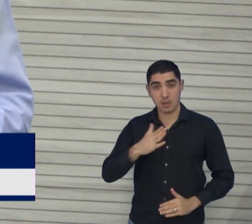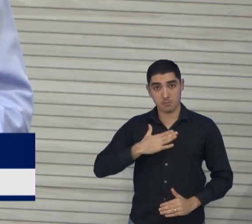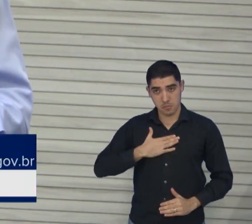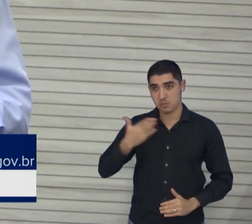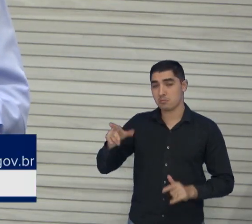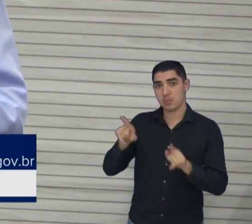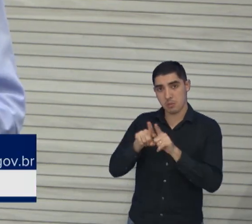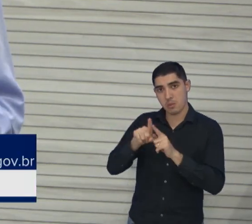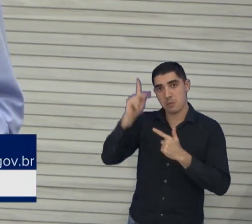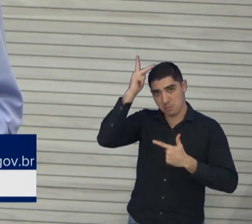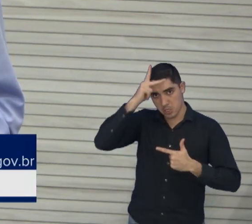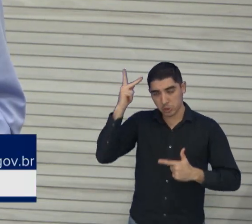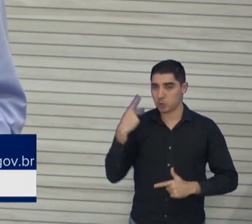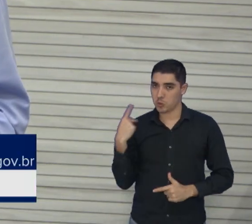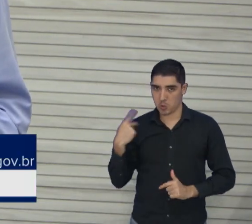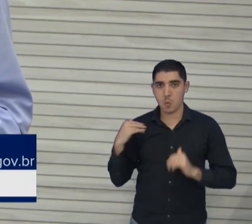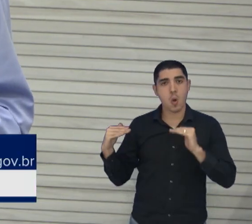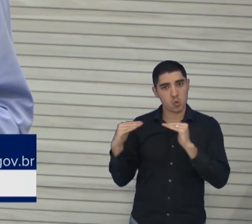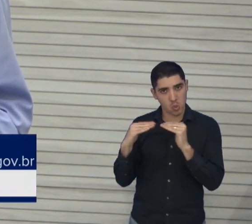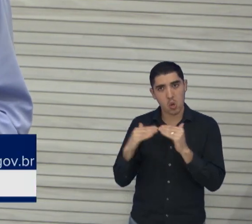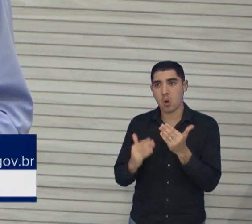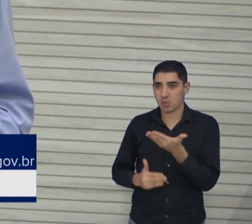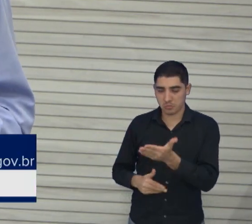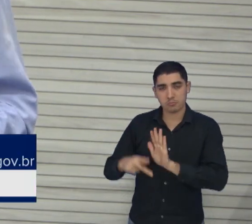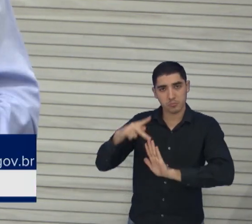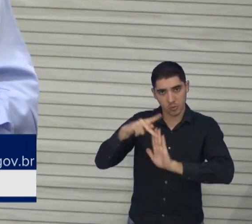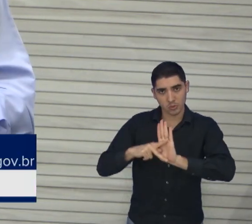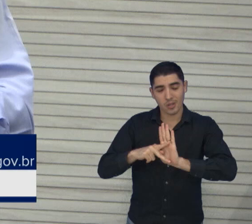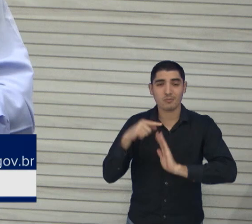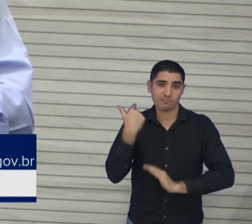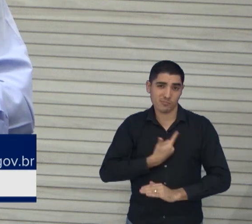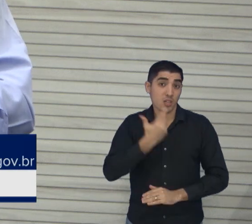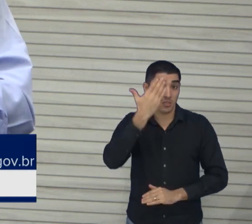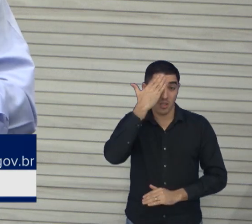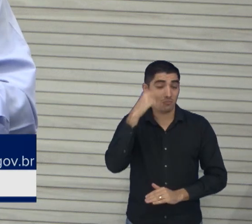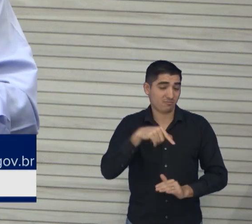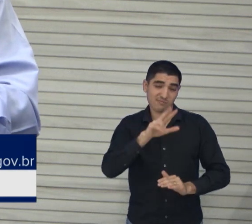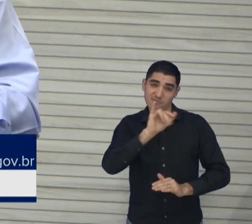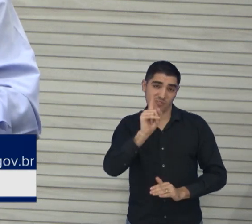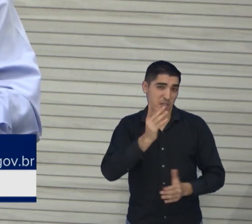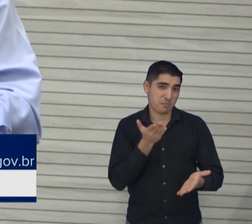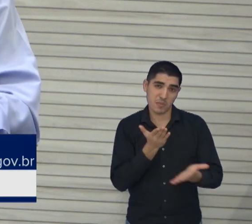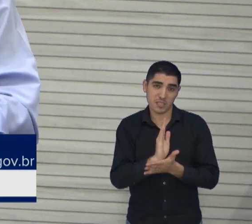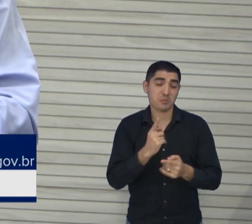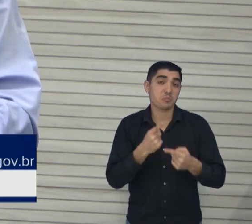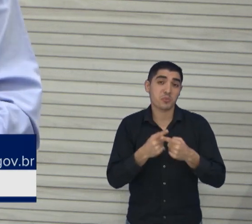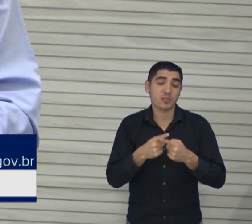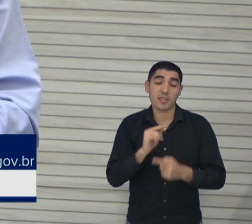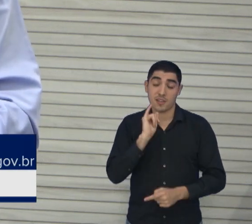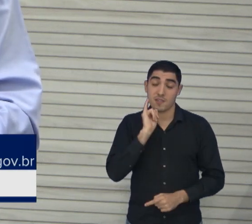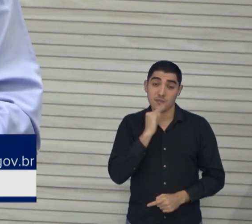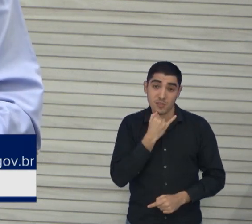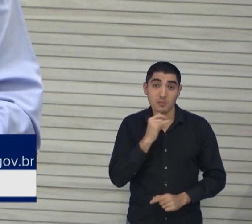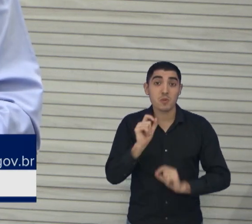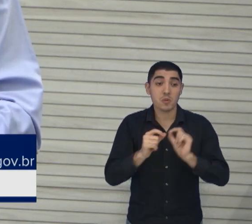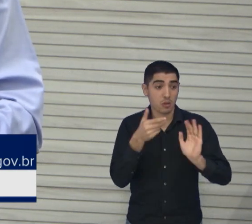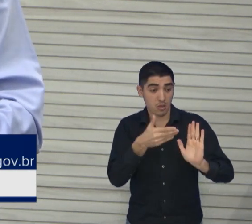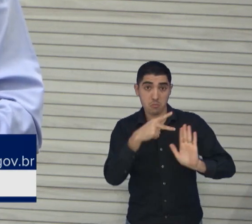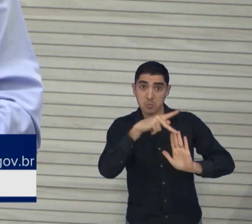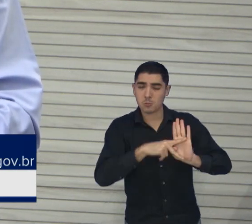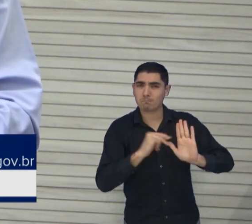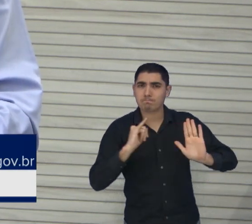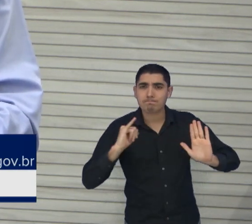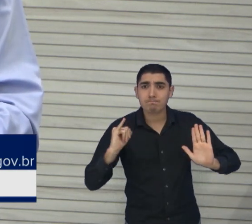favorável ao projeto da Juliana. A gente até sabe que não vai passar, né? Porque, infelizmente, um projeto com uma importância dessa,